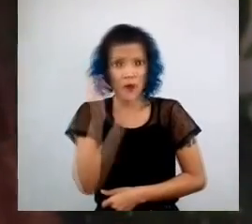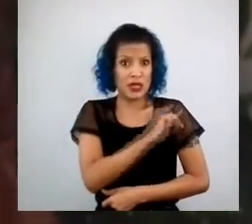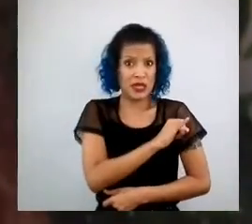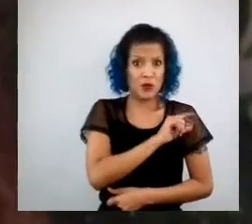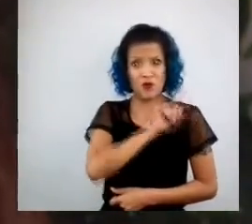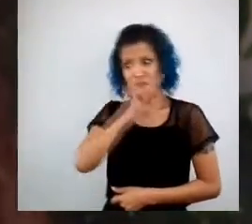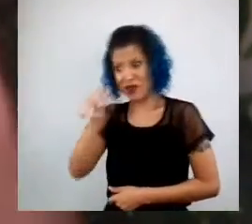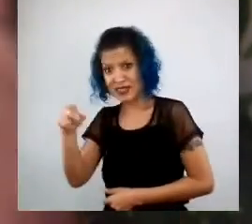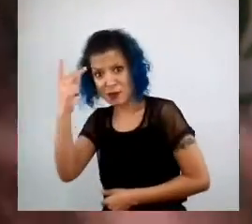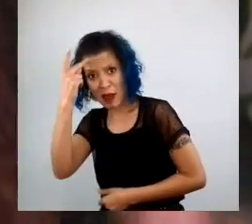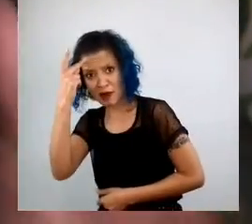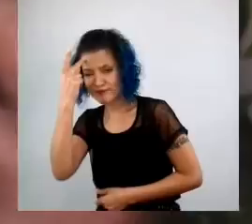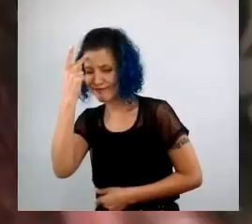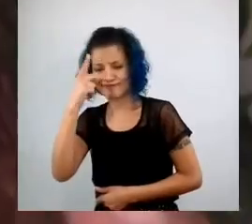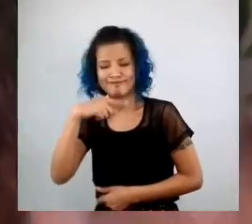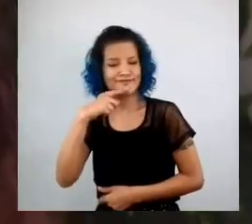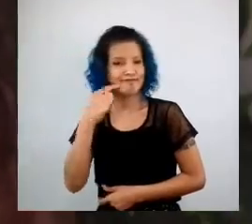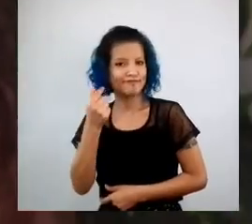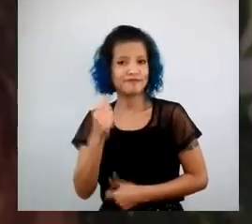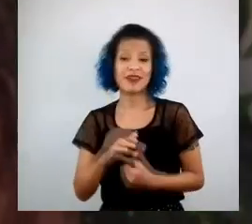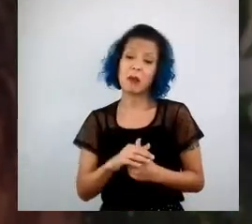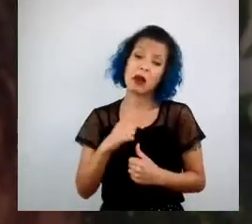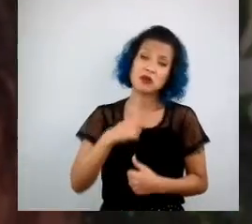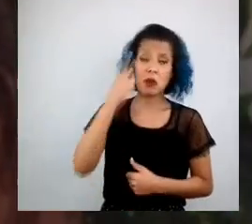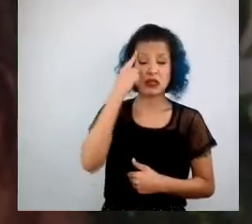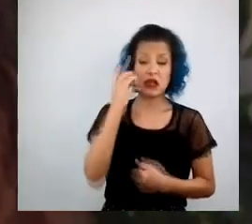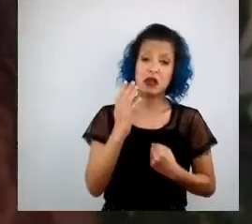né, então vamos lá, vou me investir, vou passar, enfim.